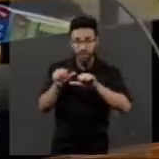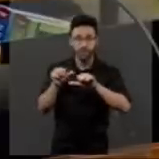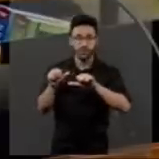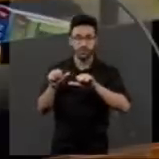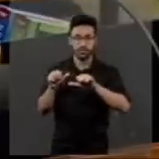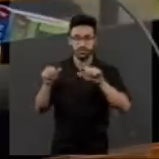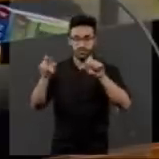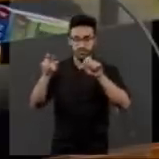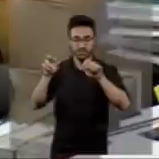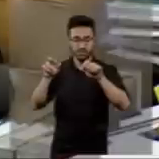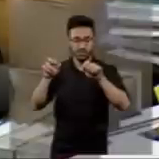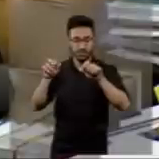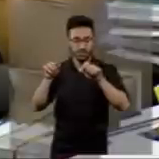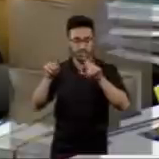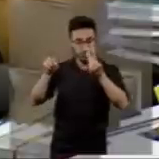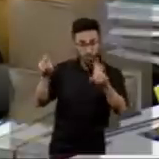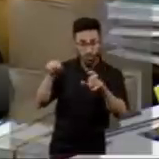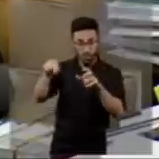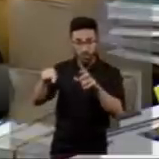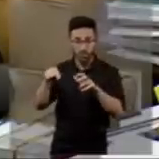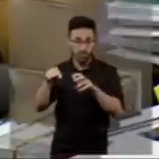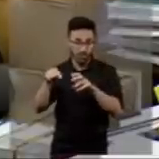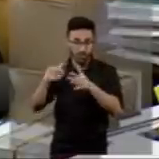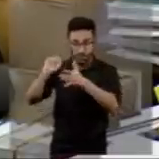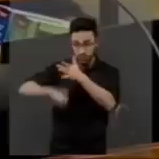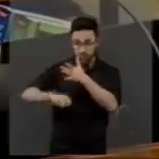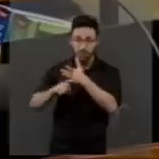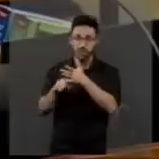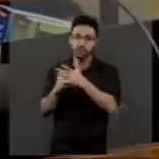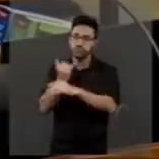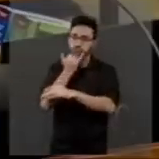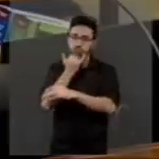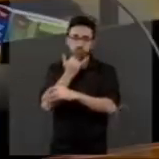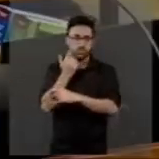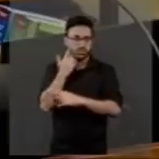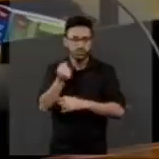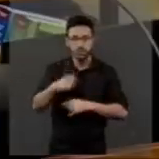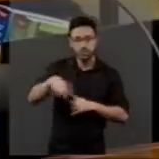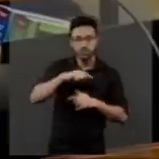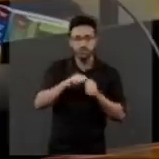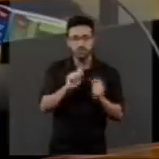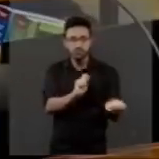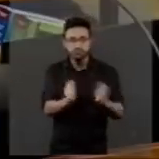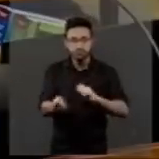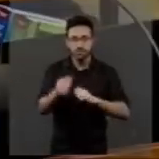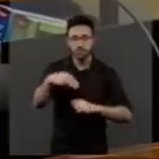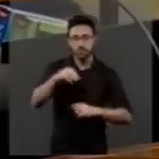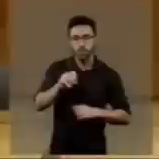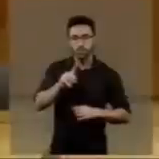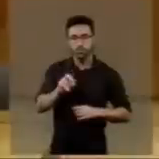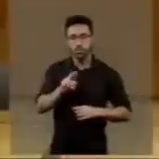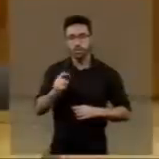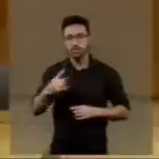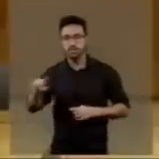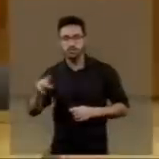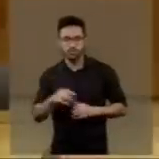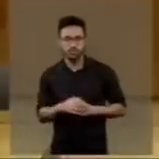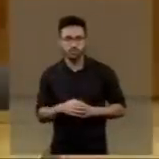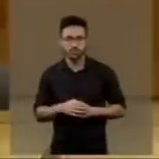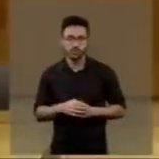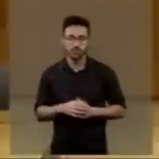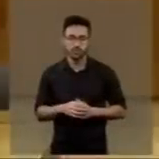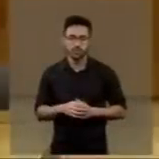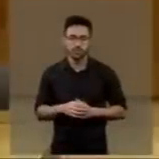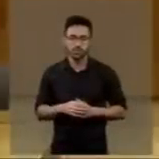tributária, a modulação deve ser posta na mesa. É essa consideração que gostaria de fazer. Mas Vossa Excelência, então, aguarda